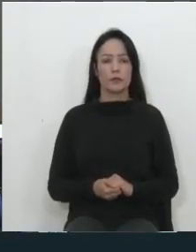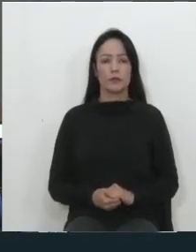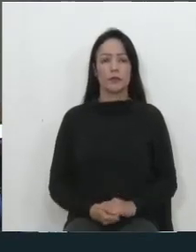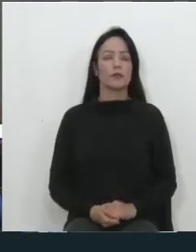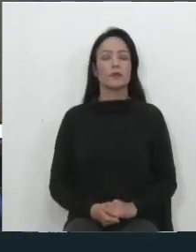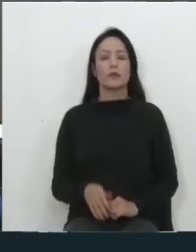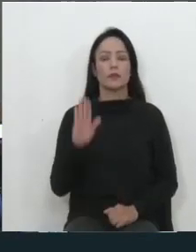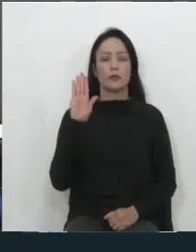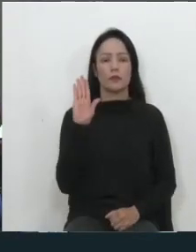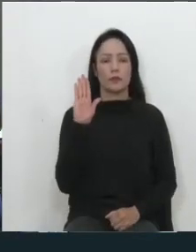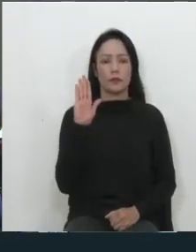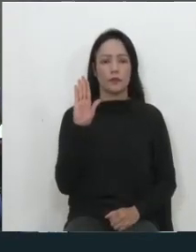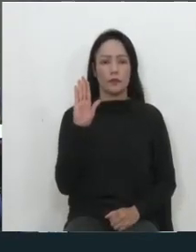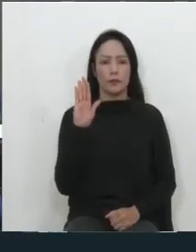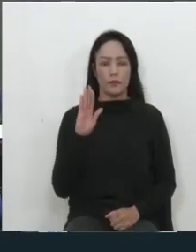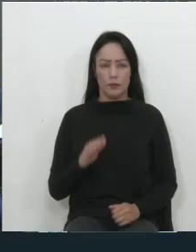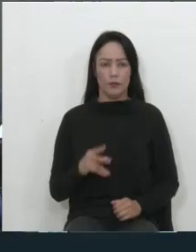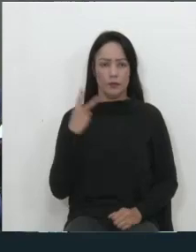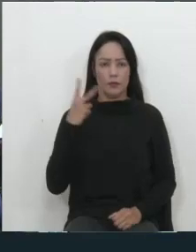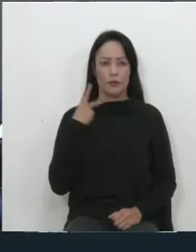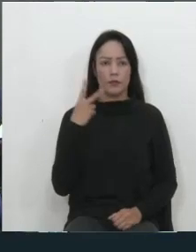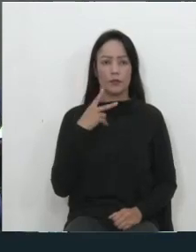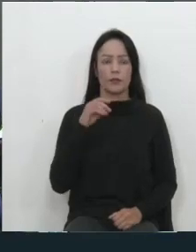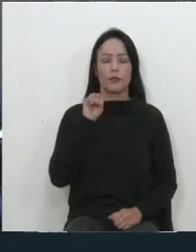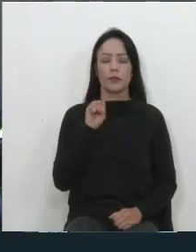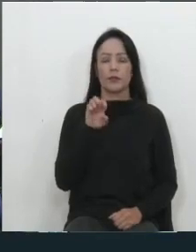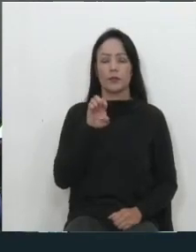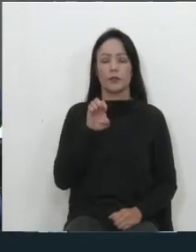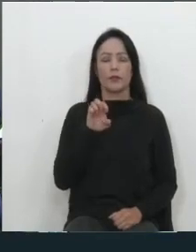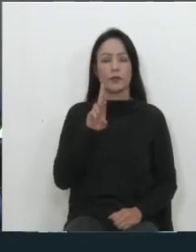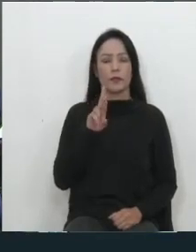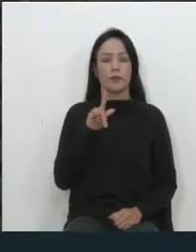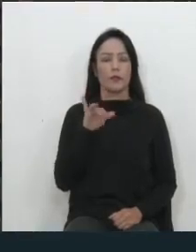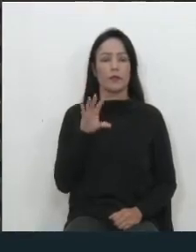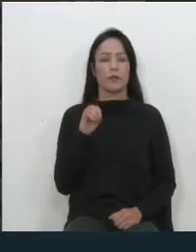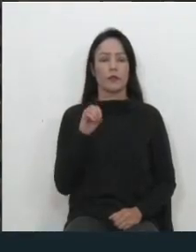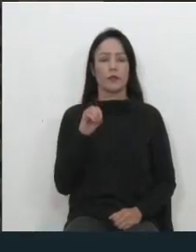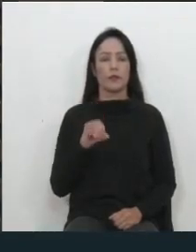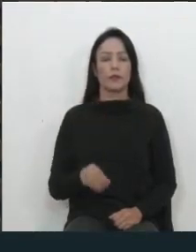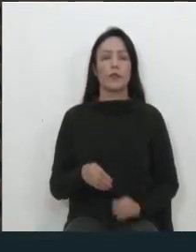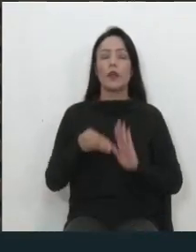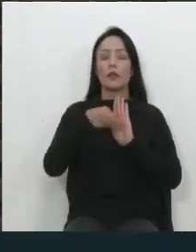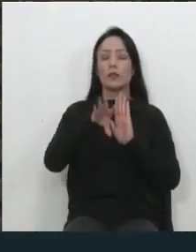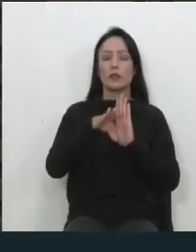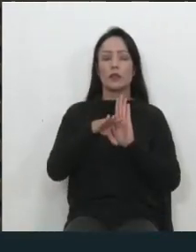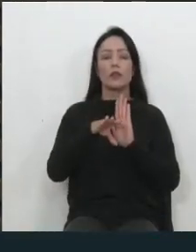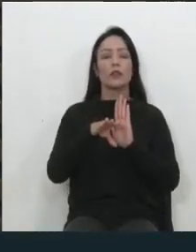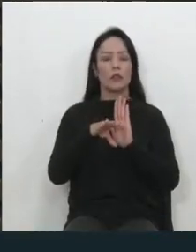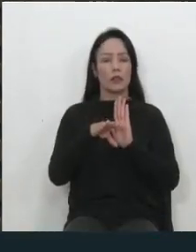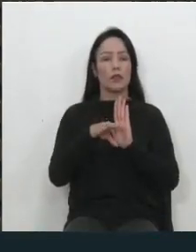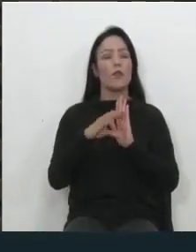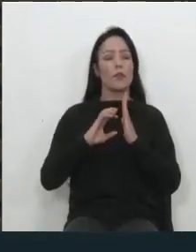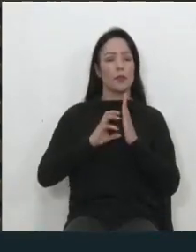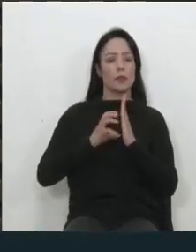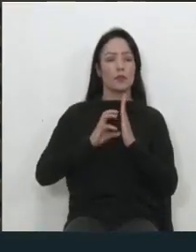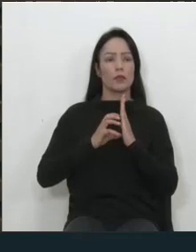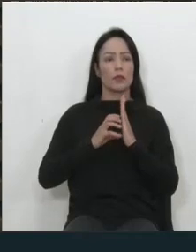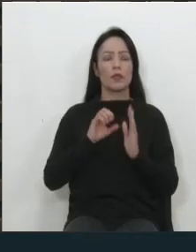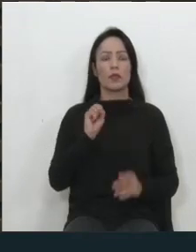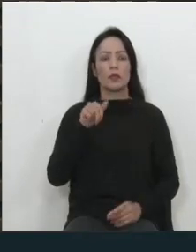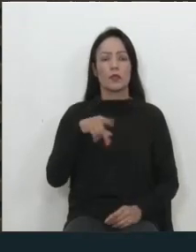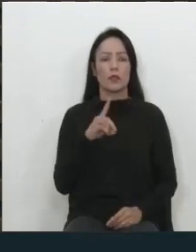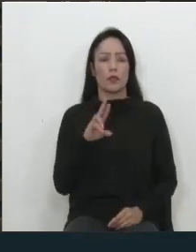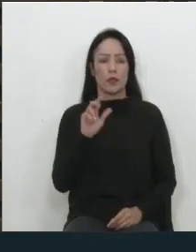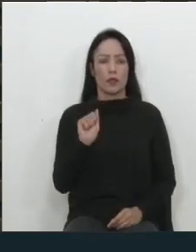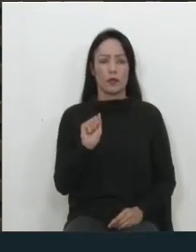Pela ordem, presidente. Questão de ordem, vereador Sérgio Magno. Esse vereador indica pelo Patriota, como a vereadora Sandra Gilena é